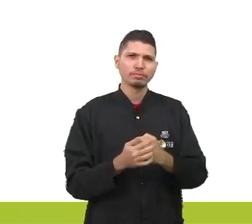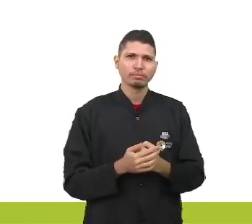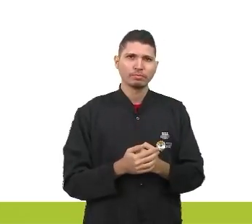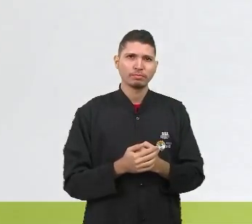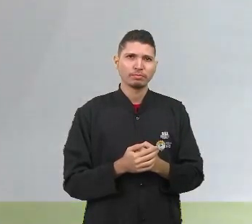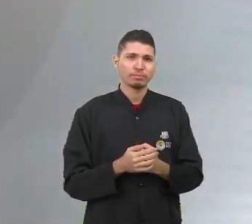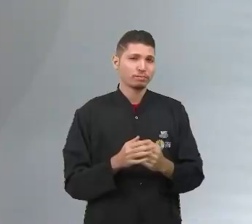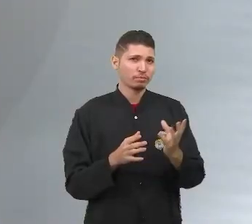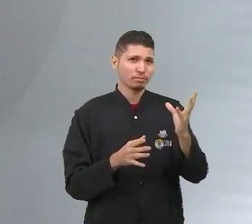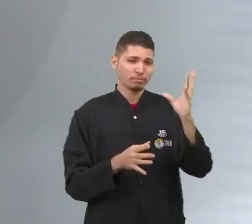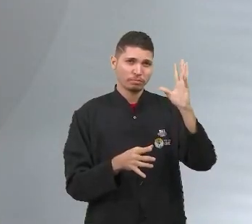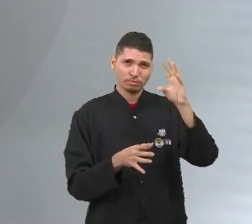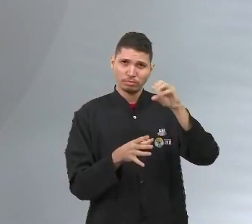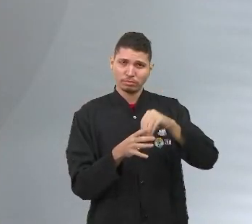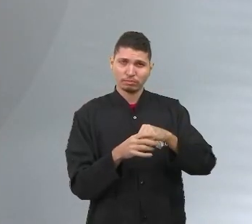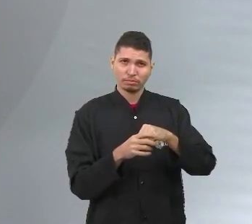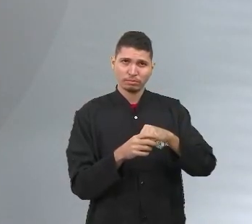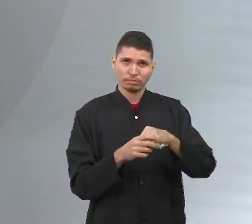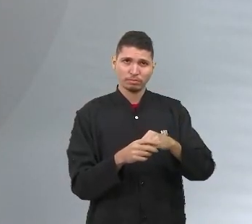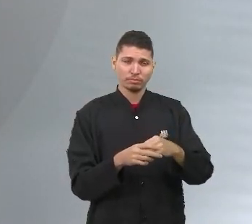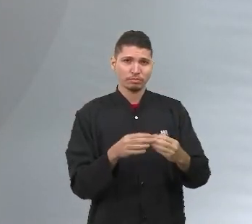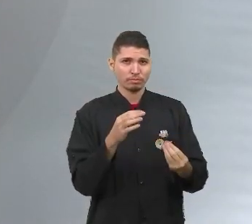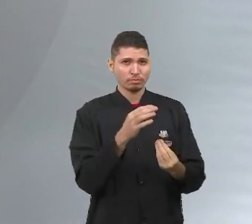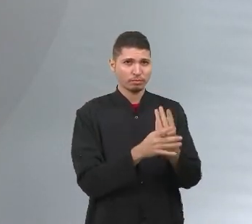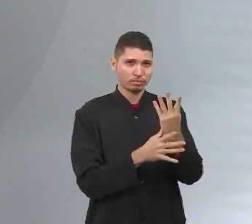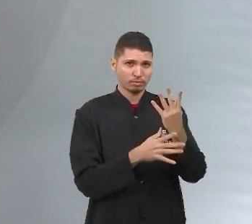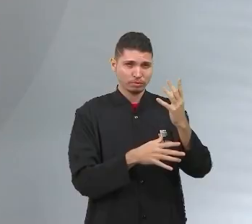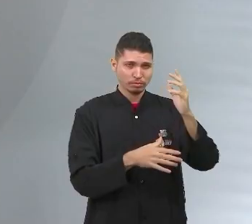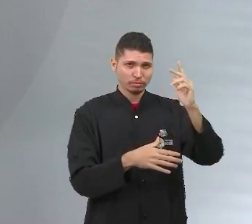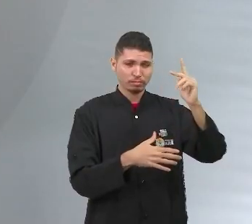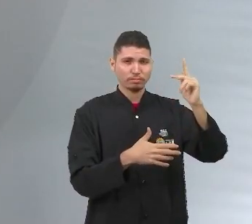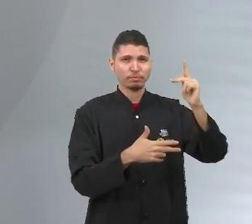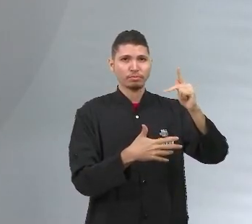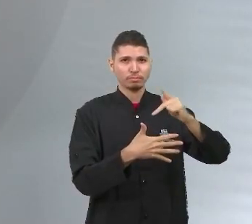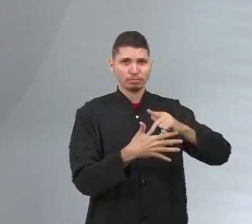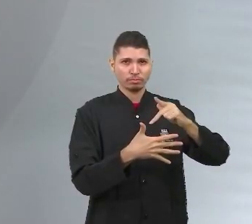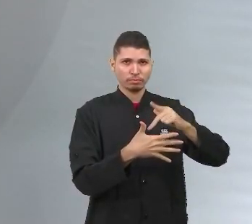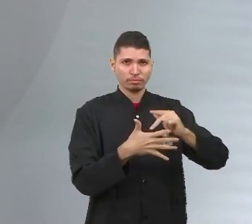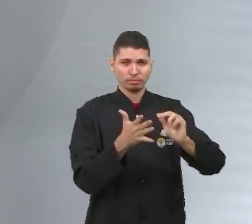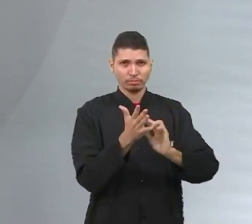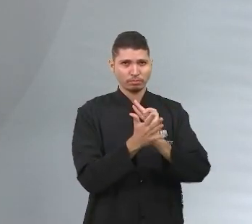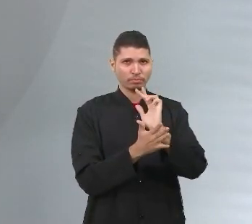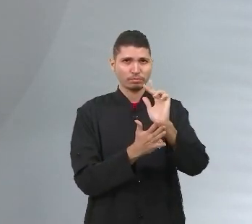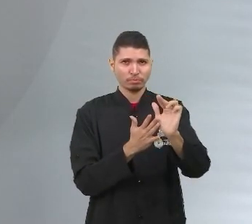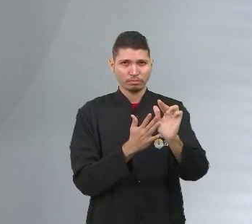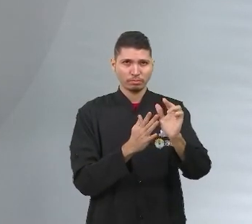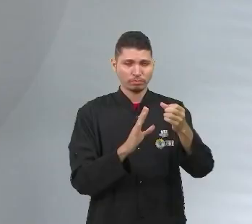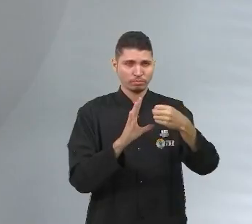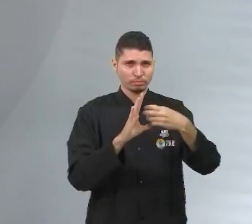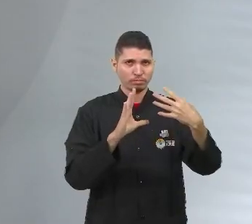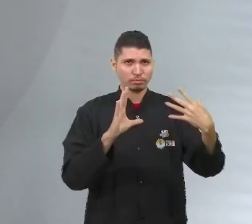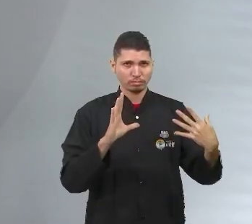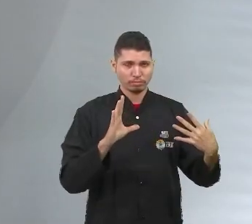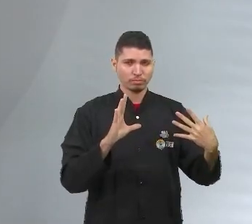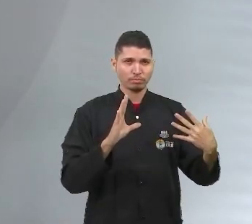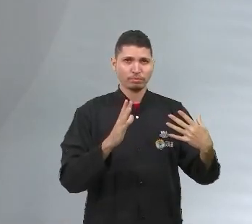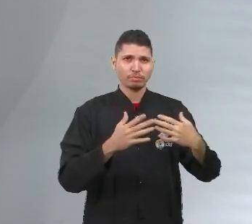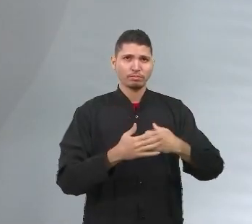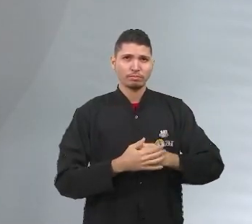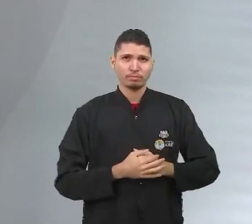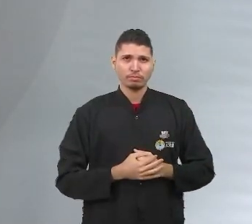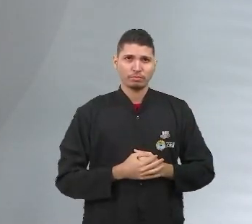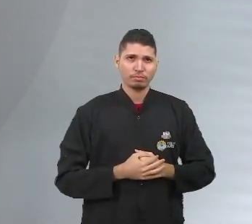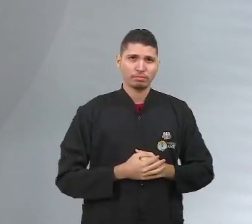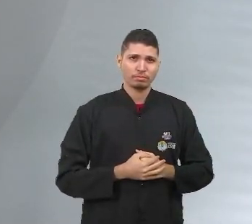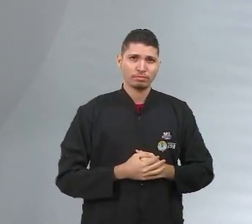funções para a produção das nossas proteínas. Nossas proteínas são diversas, nossas proteínas nos caracterizam, e aí nós